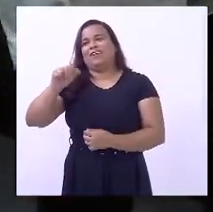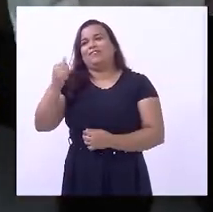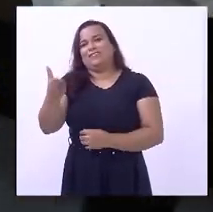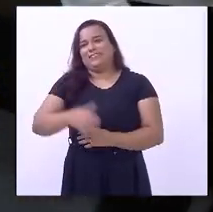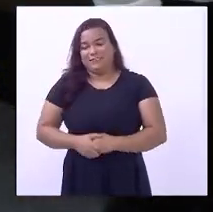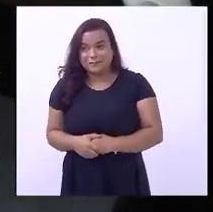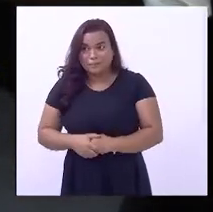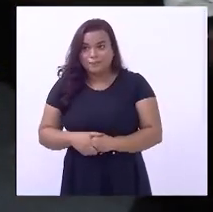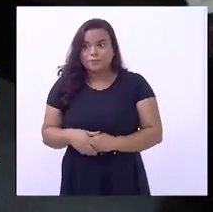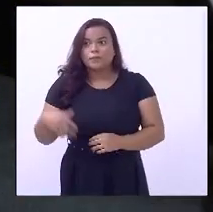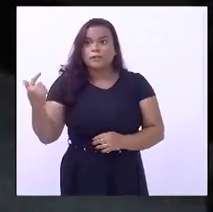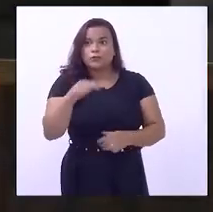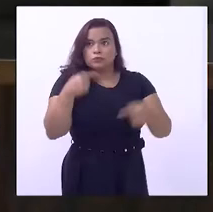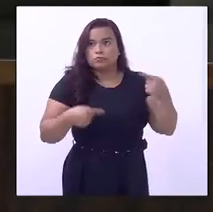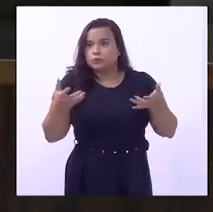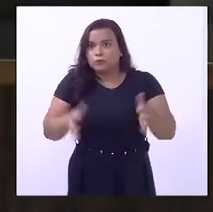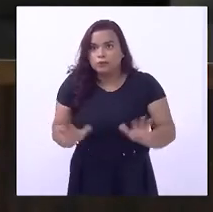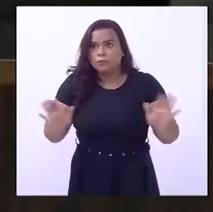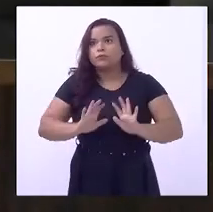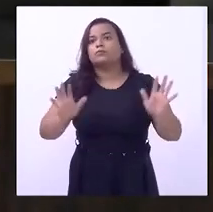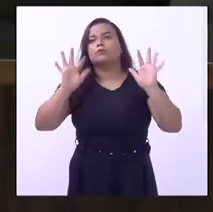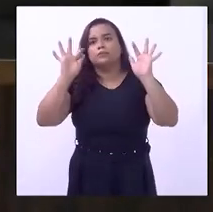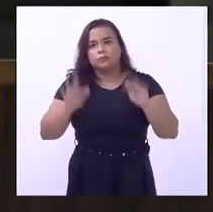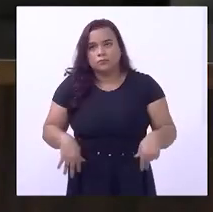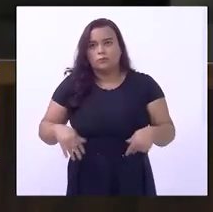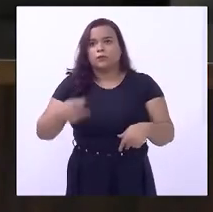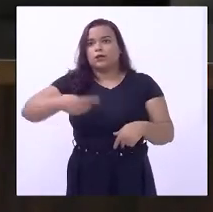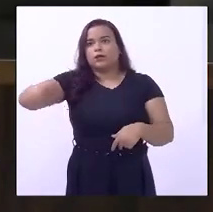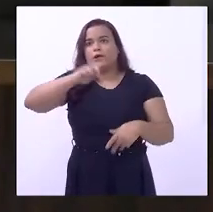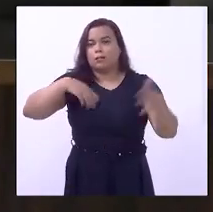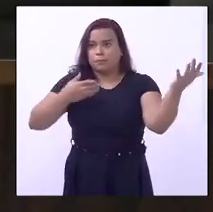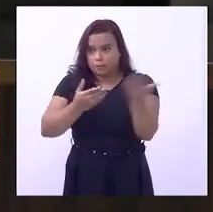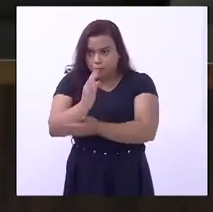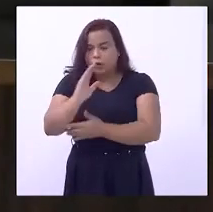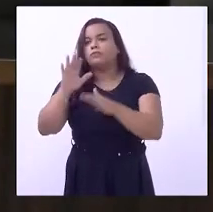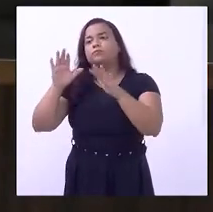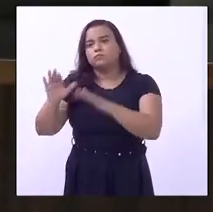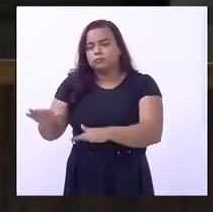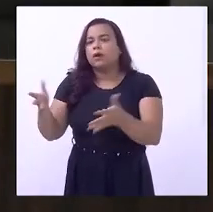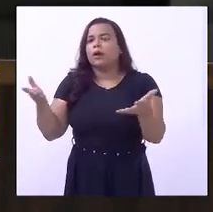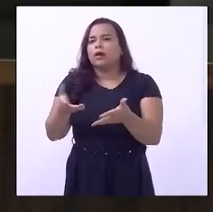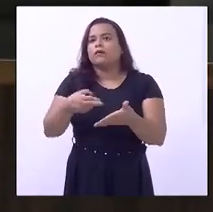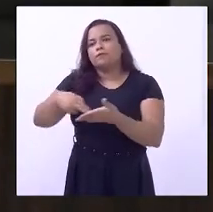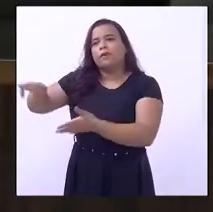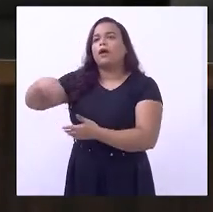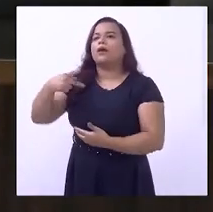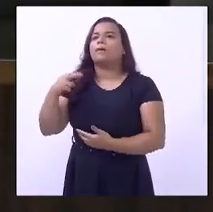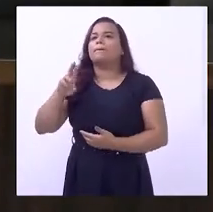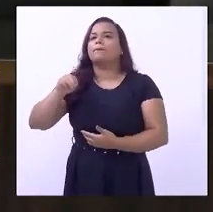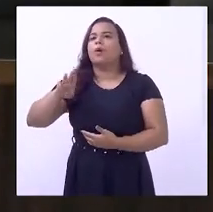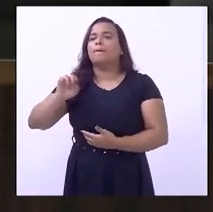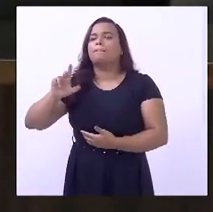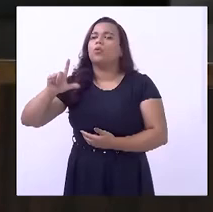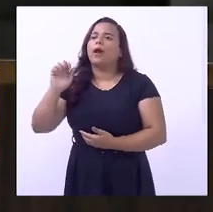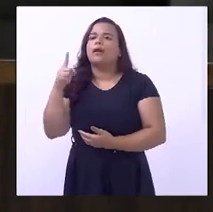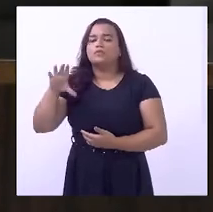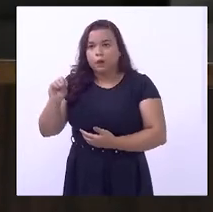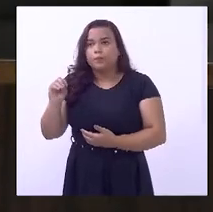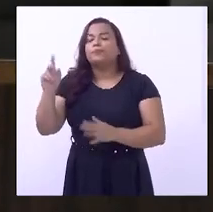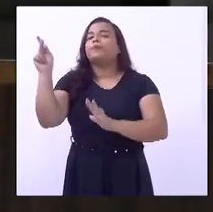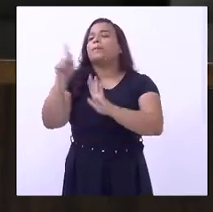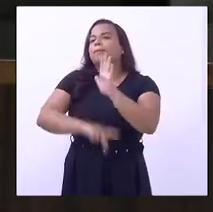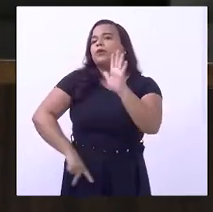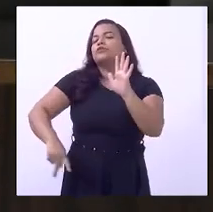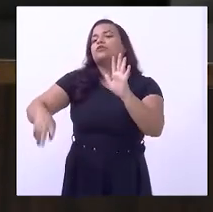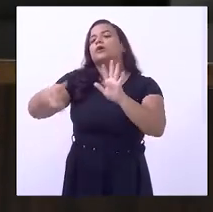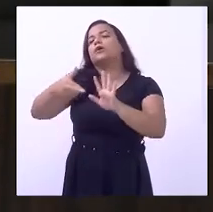Não havendo o que queira discutir, encerrada a discussão em votação. Os senhores que aprovam, permaneçam como estão, aprovado, vai à promulgação. Projeto de resolução 1076 e 22,